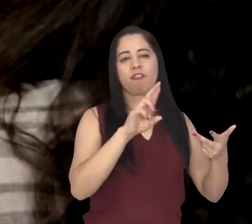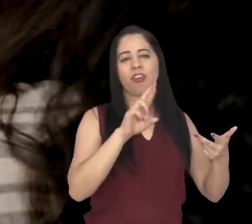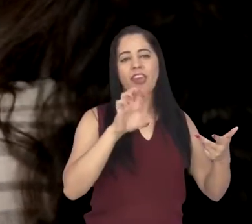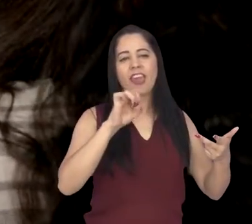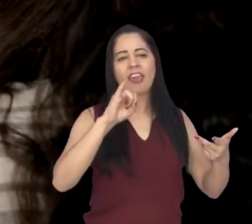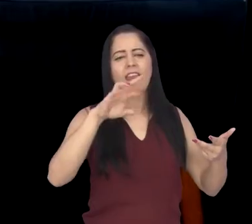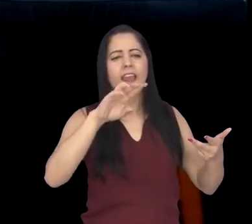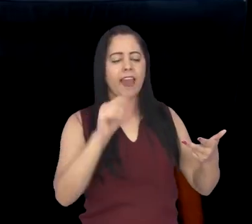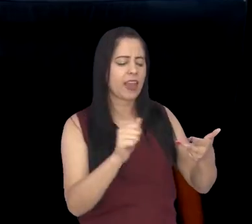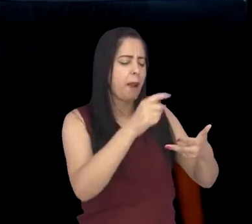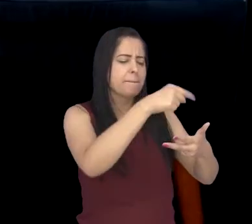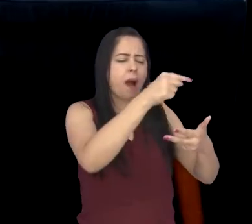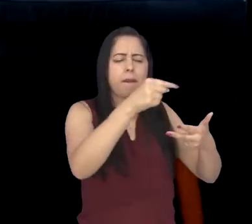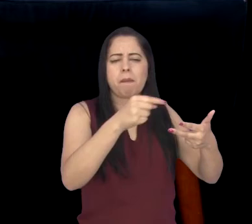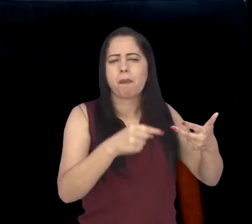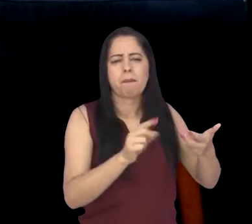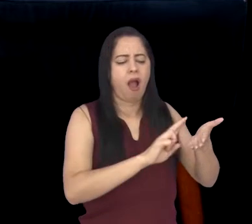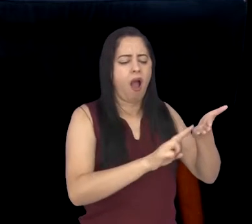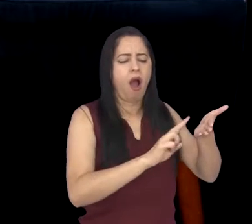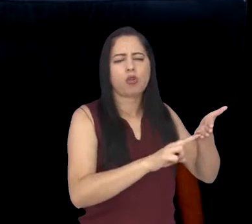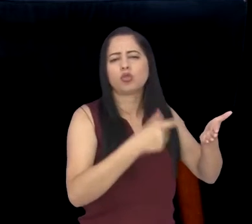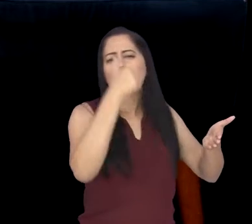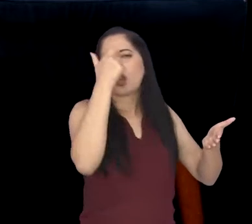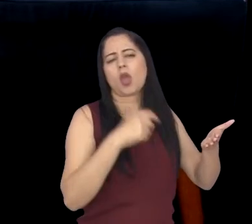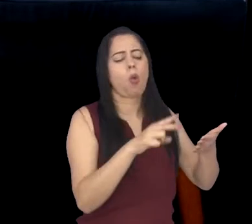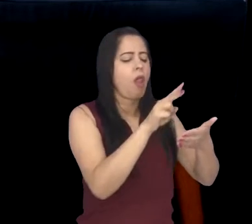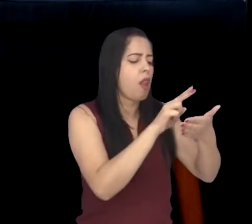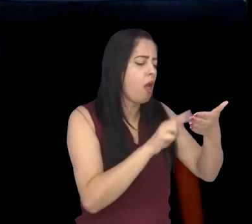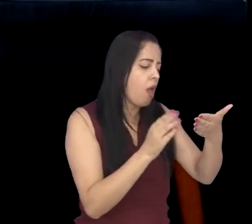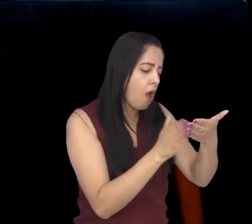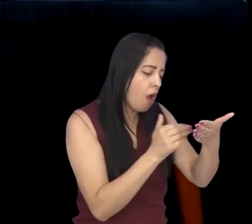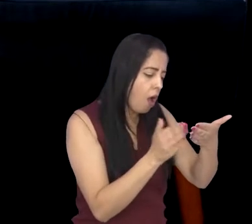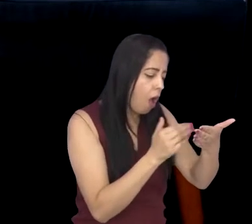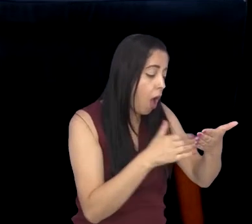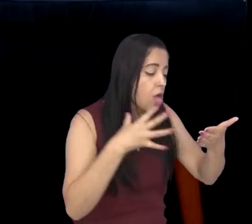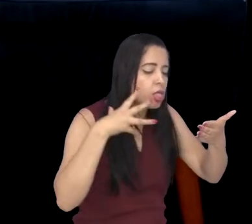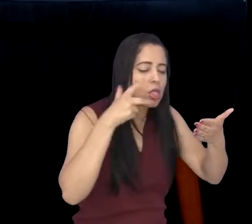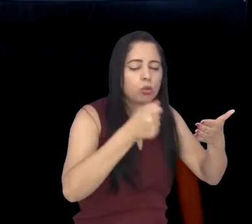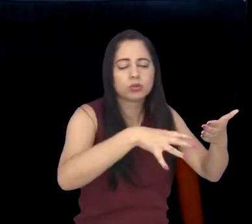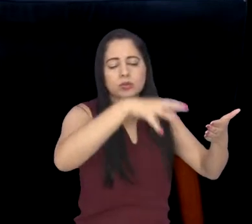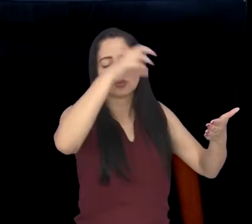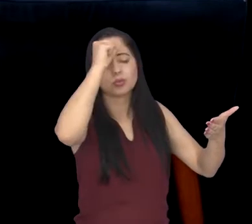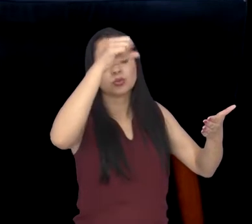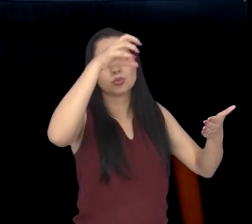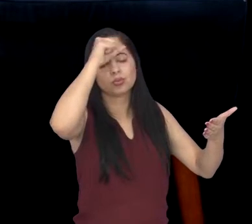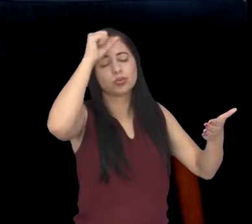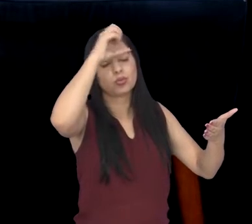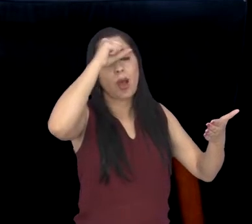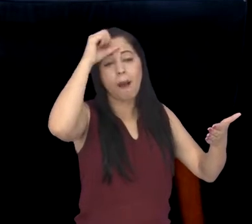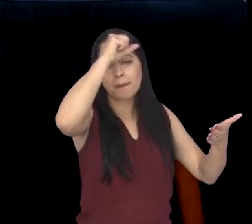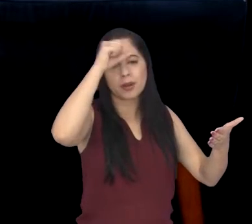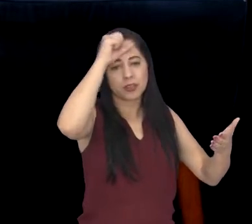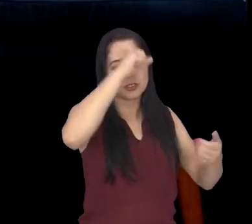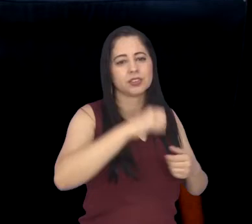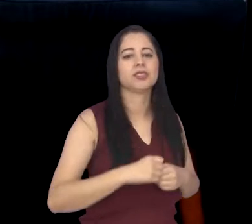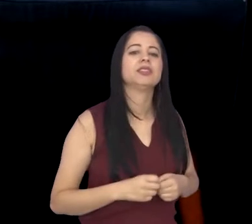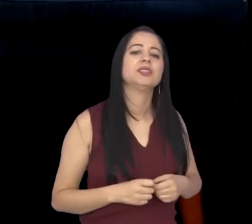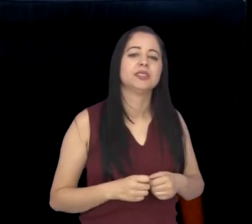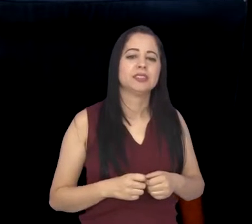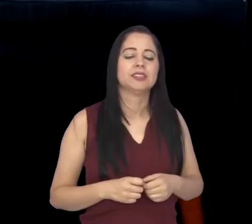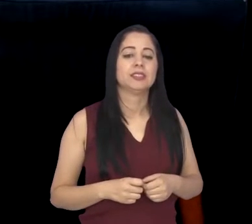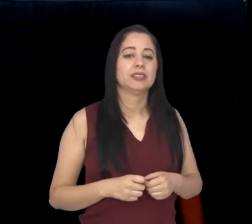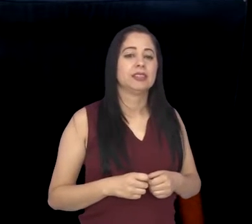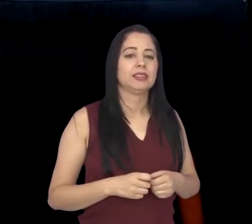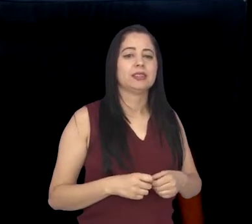tudo engrandece João o texto, Cabral de Melo né? Neto. Então, tudo isso foi um monte de composição, foi sedimentando,